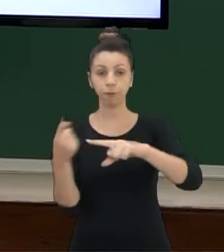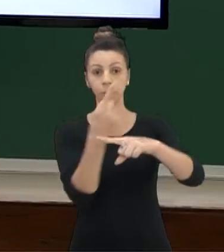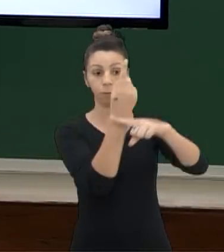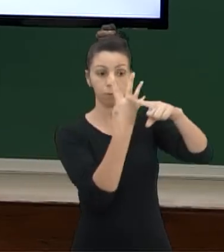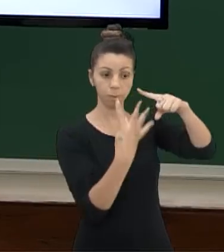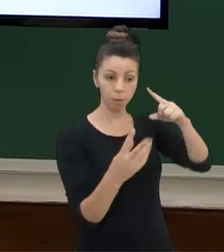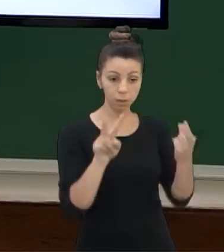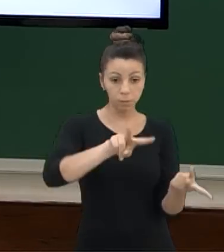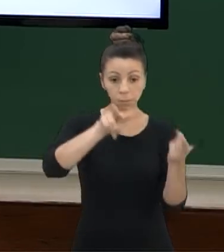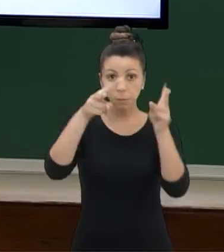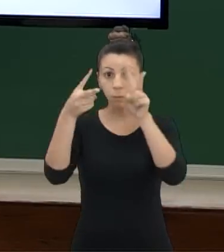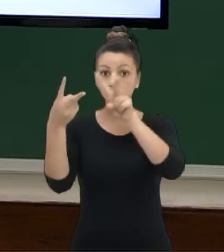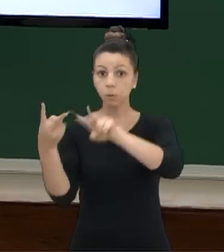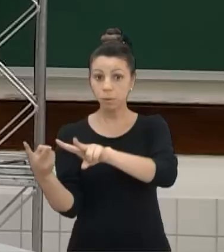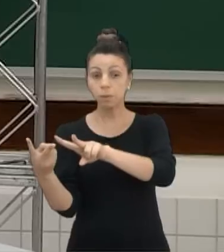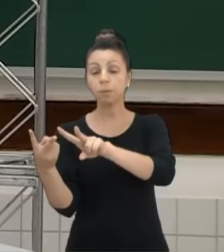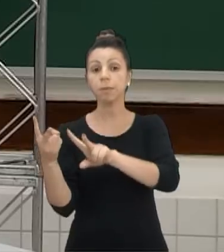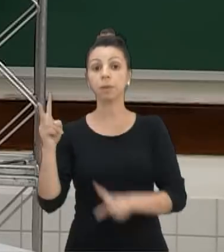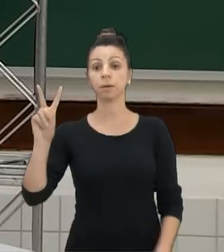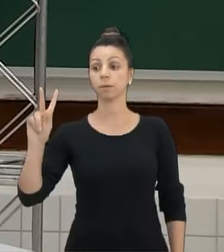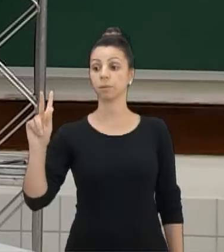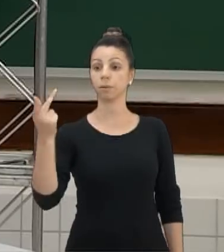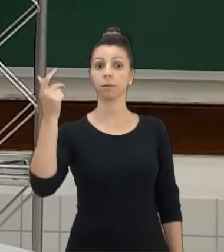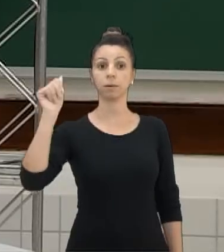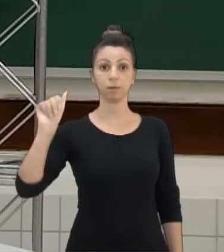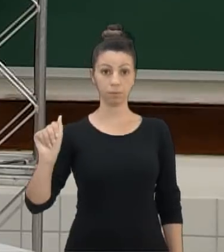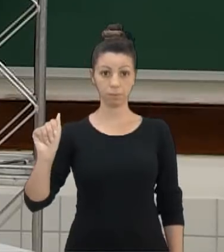alqueire. Vamos aqui para o quadro resolver junto?